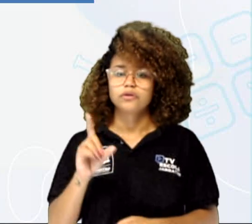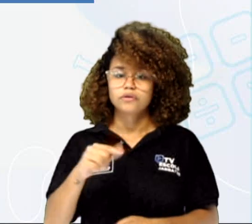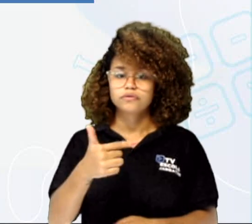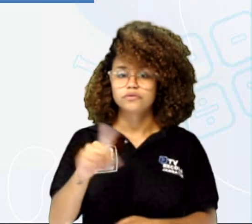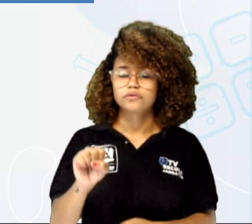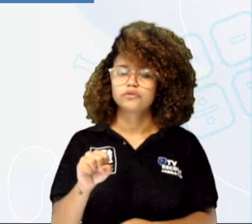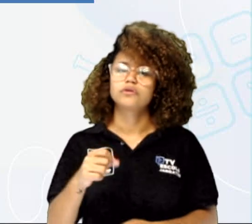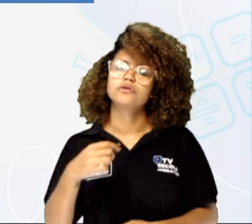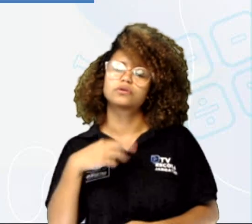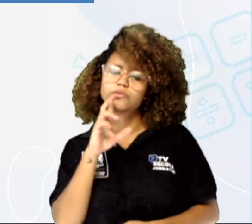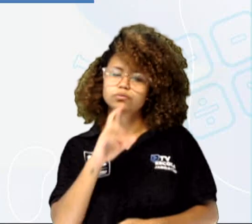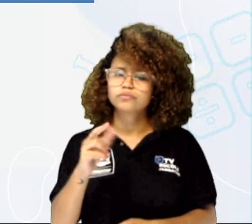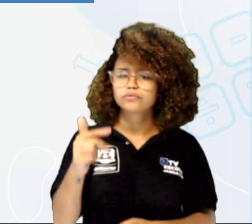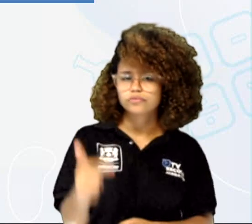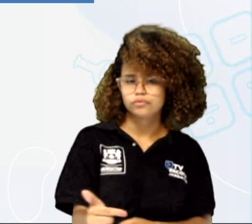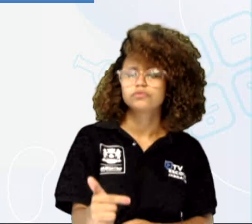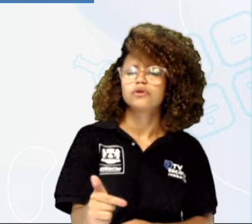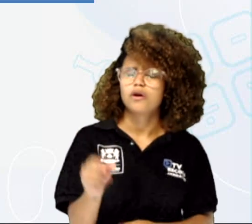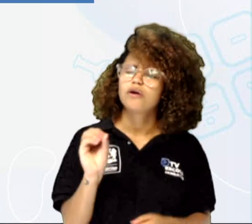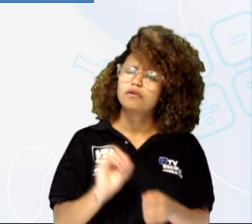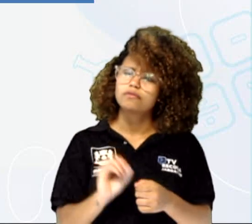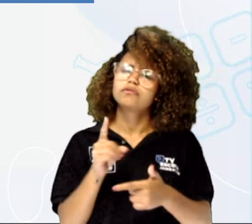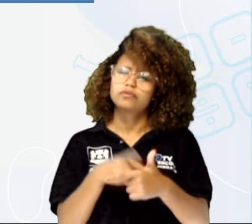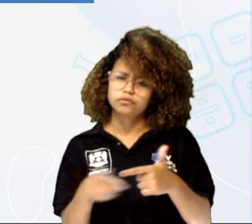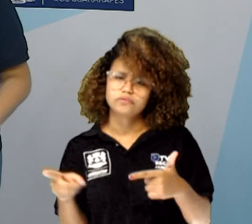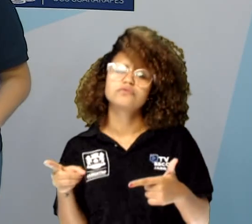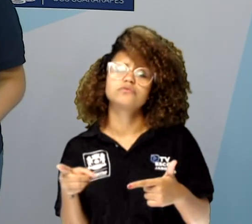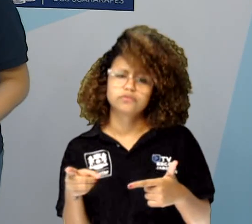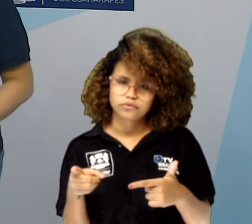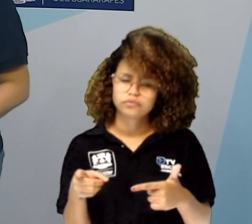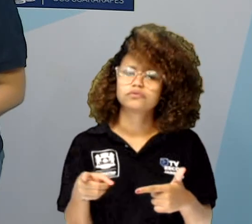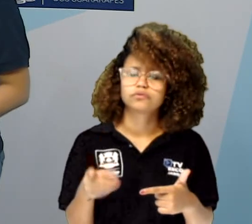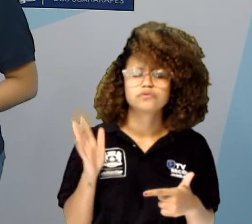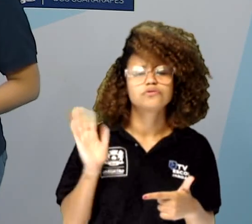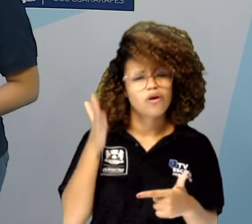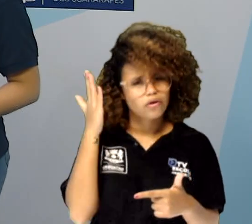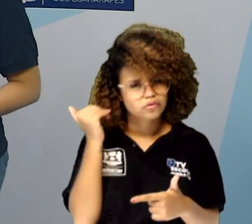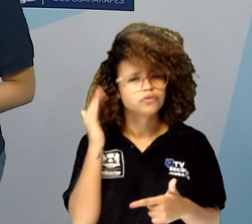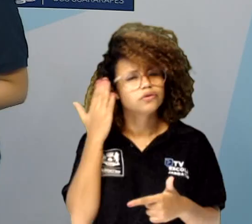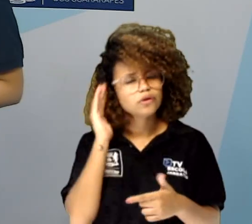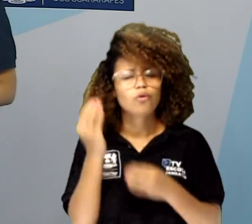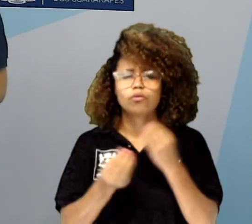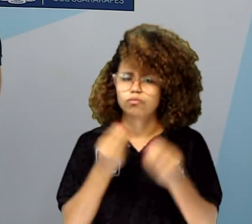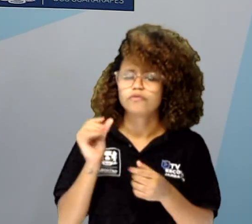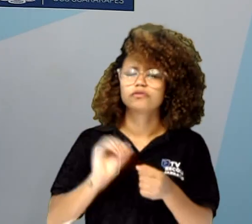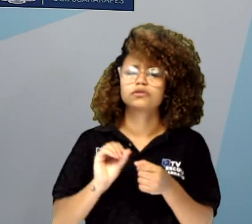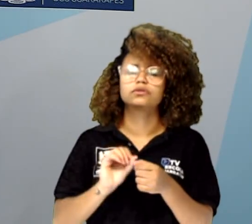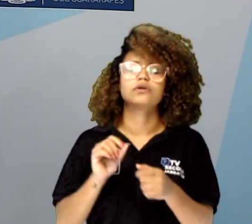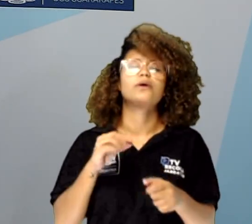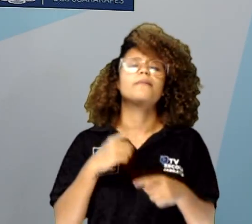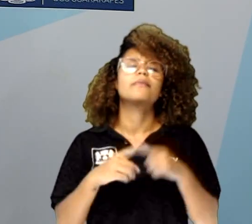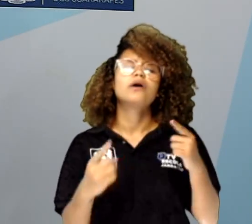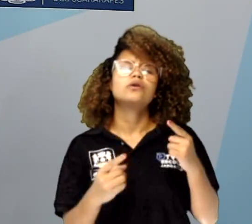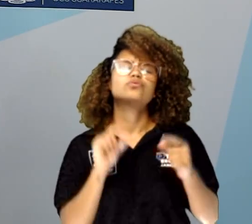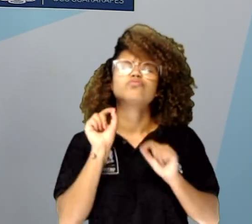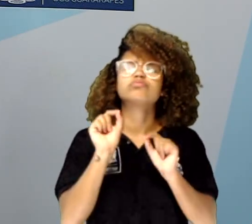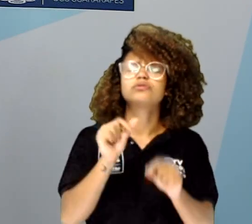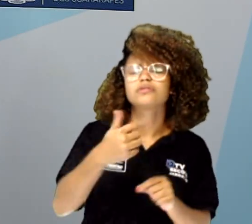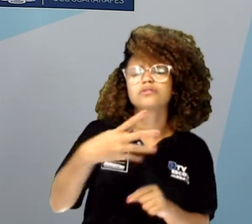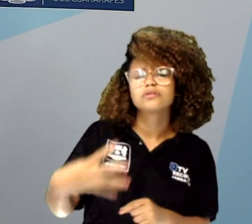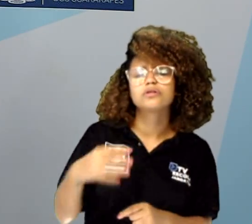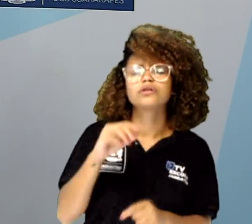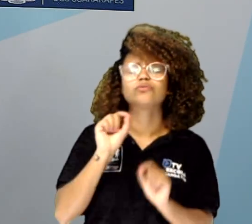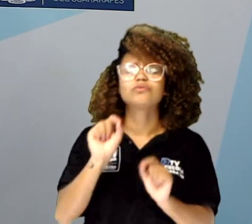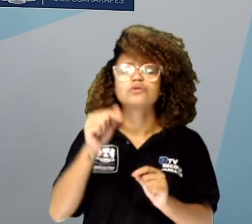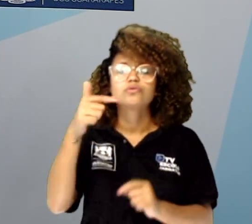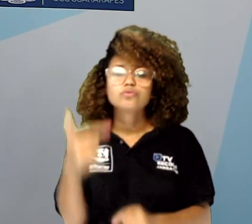2. A gente fez a divisão. Tenho certeza que vocês lembram desse processo. Mas, o que é que esse 14 e o que é que esse